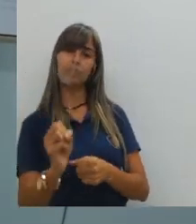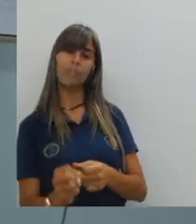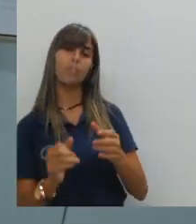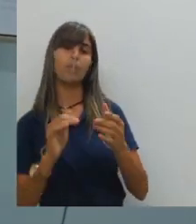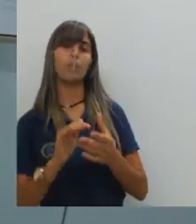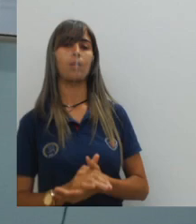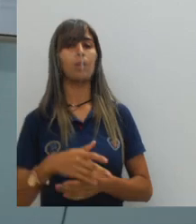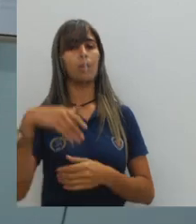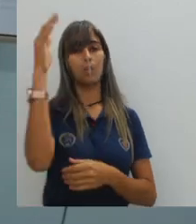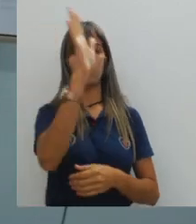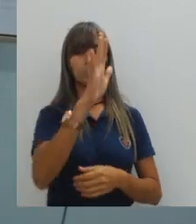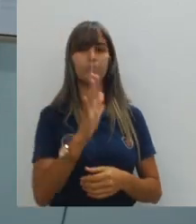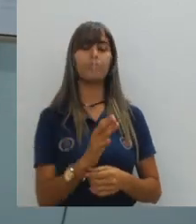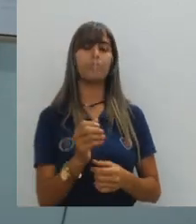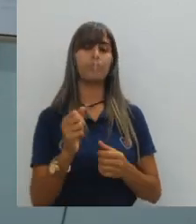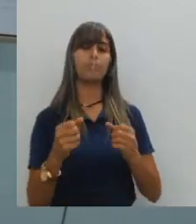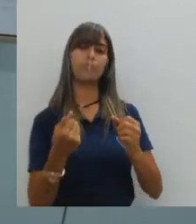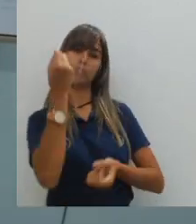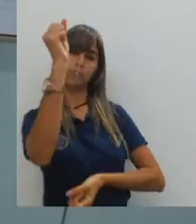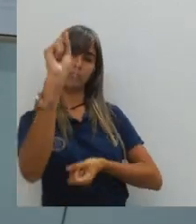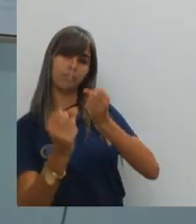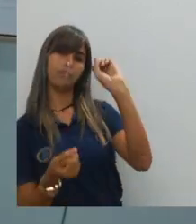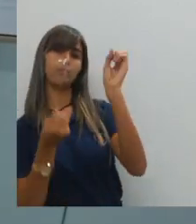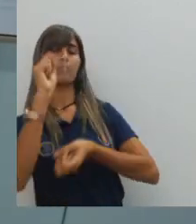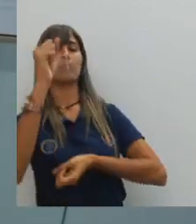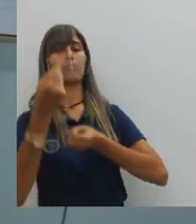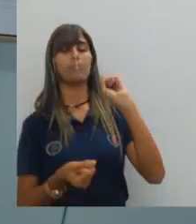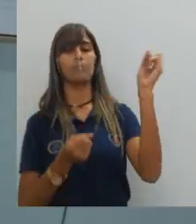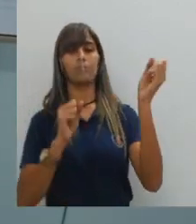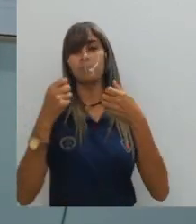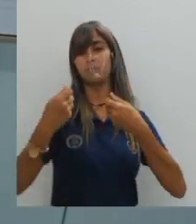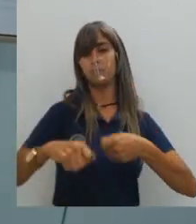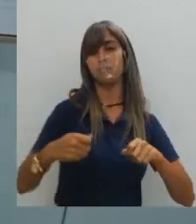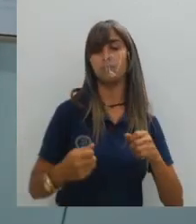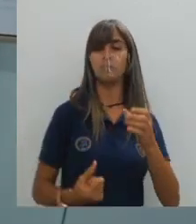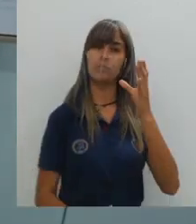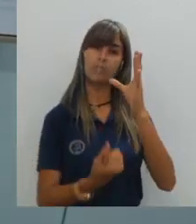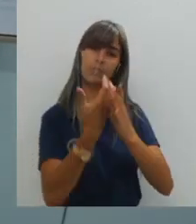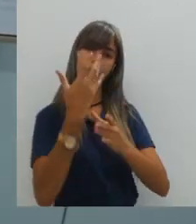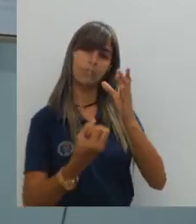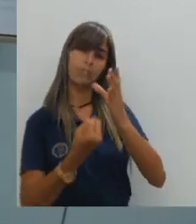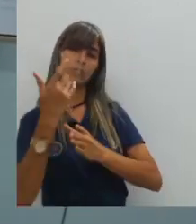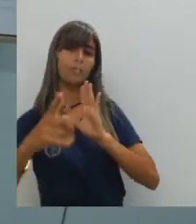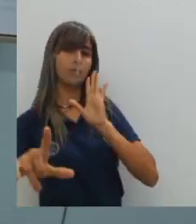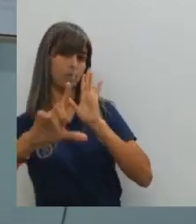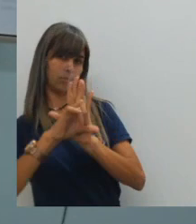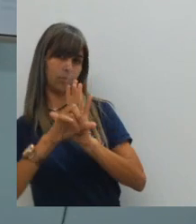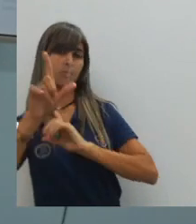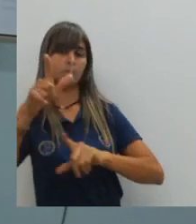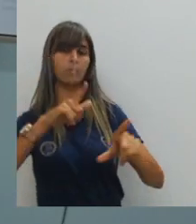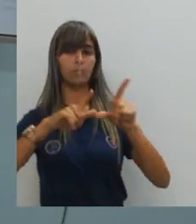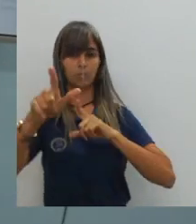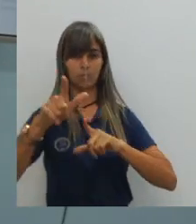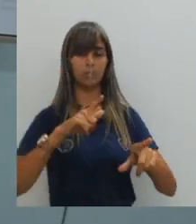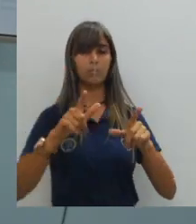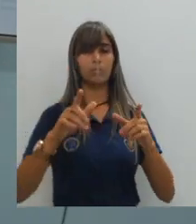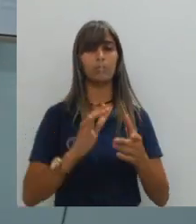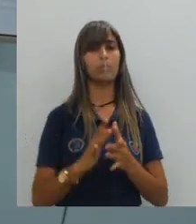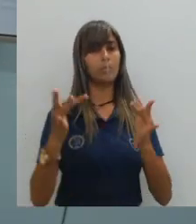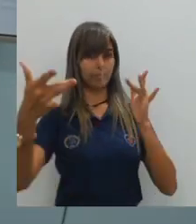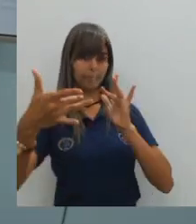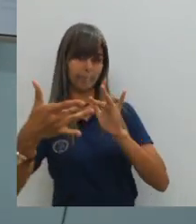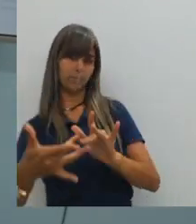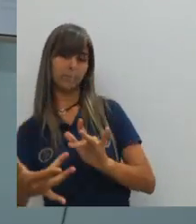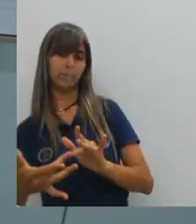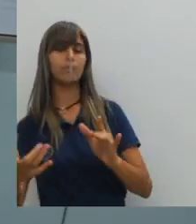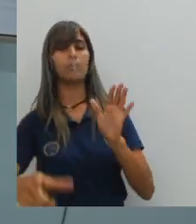né? O Brasil precisa ser industrializado, certo? Surgem as leis trabalhistas, né? A consolidação das